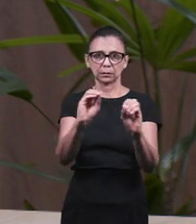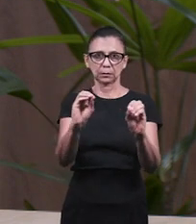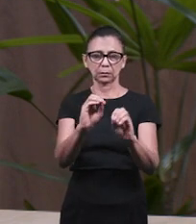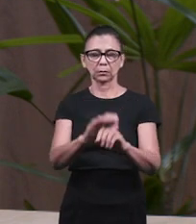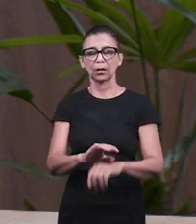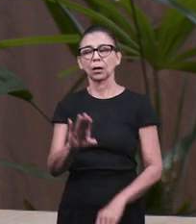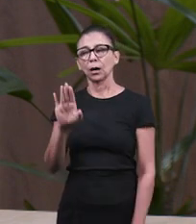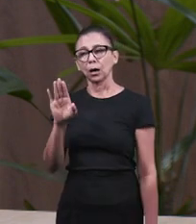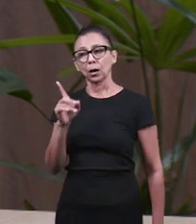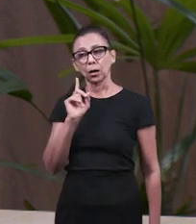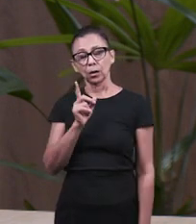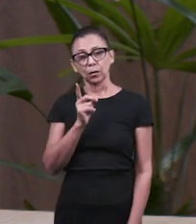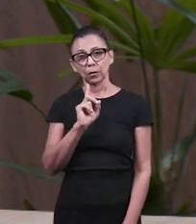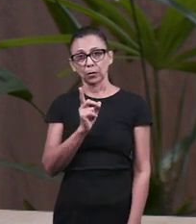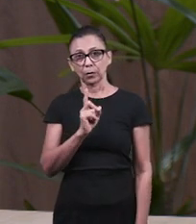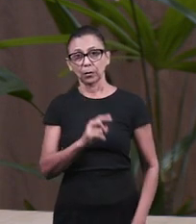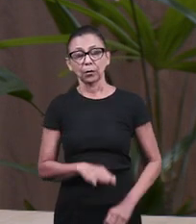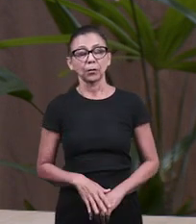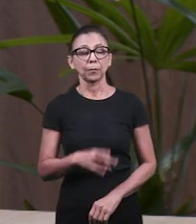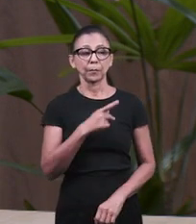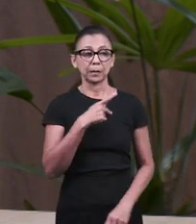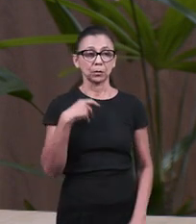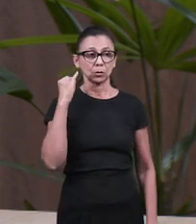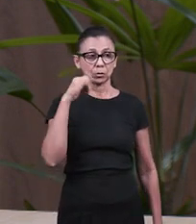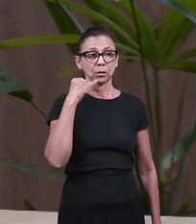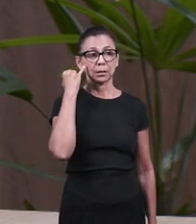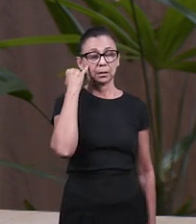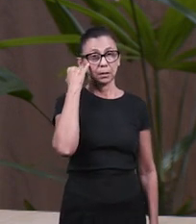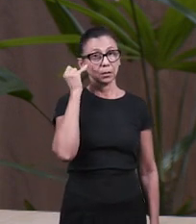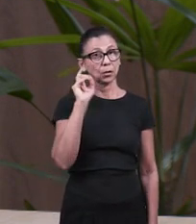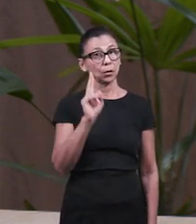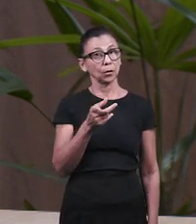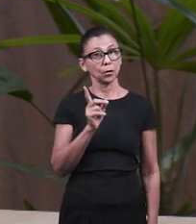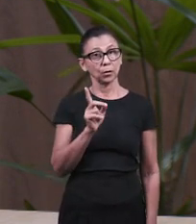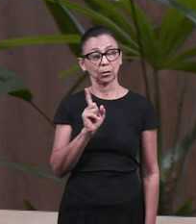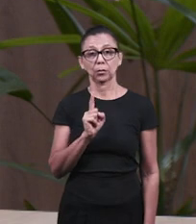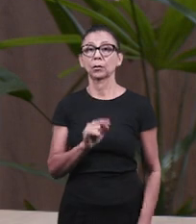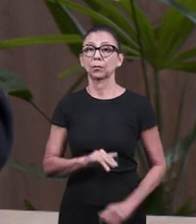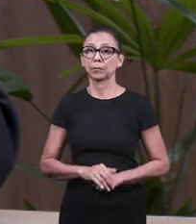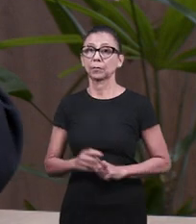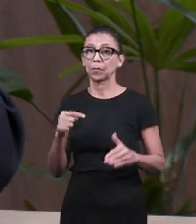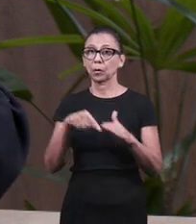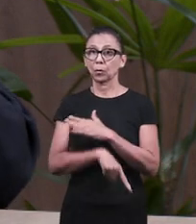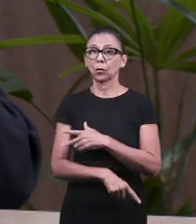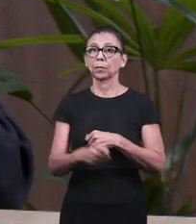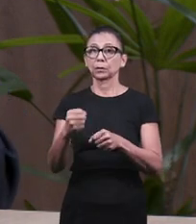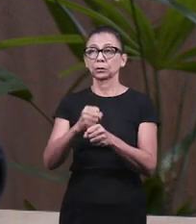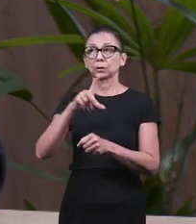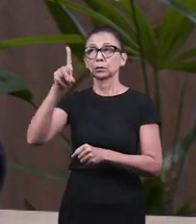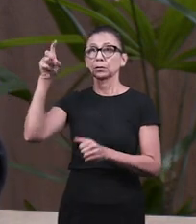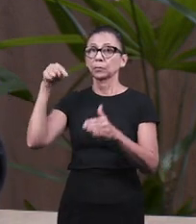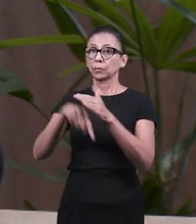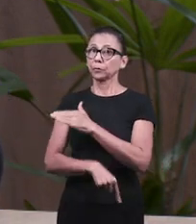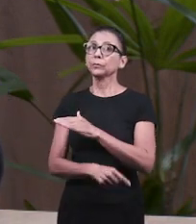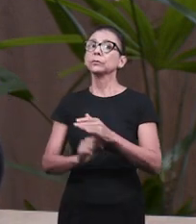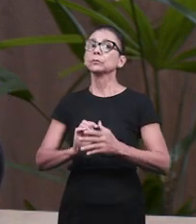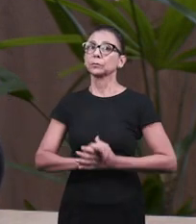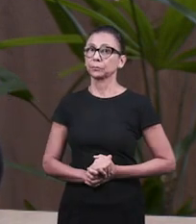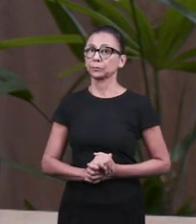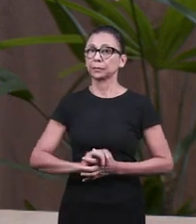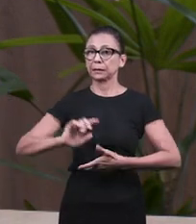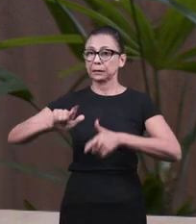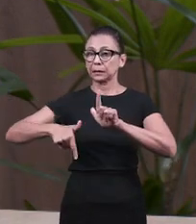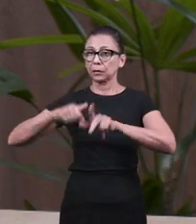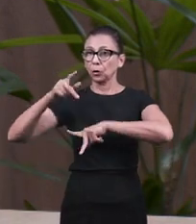Irmãos, pastor Josias, irmãos, olha aqui a profundidade da obra de Deus. Israel saiu do